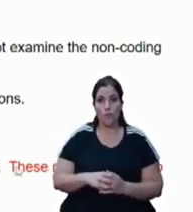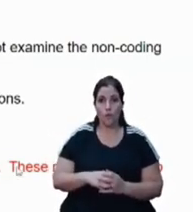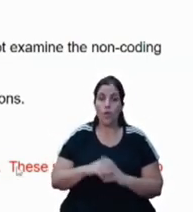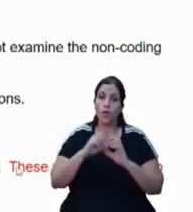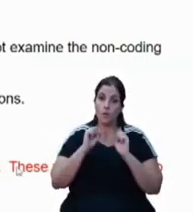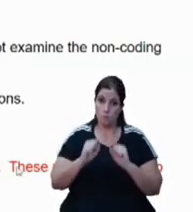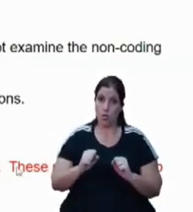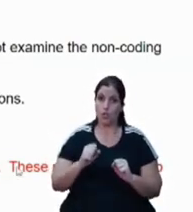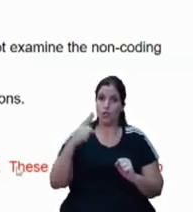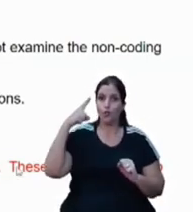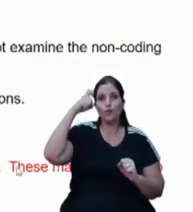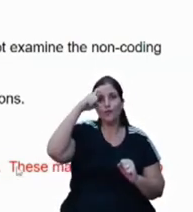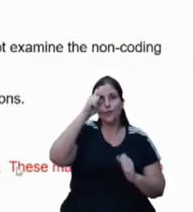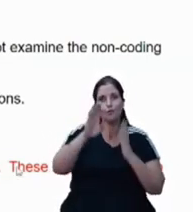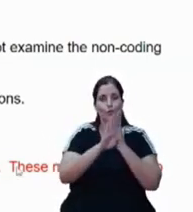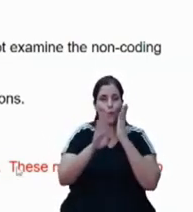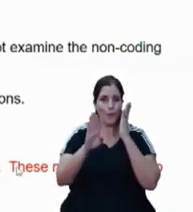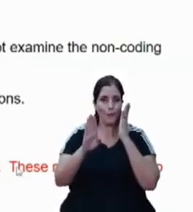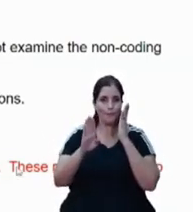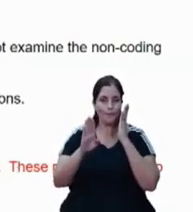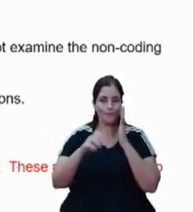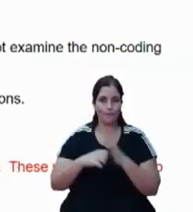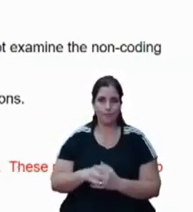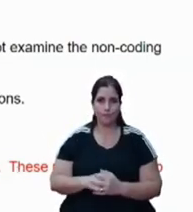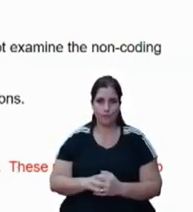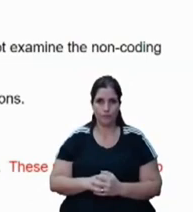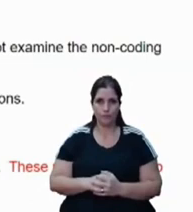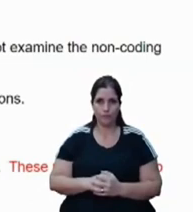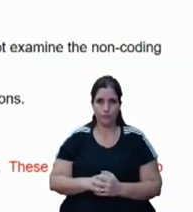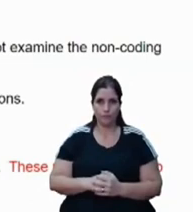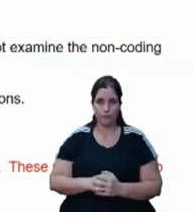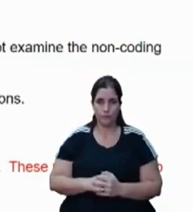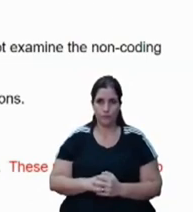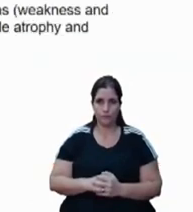ser And difícil these de interpretar. variations may be difficult to interpret.